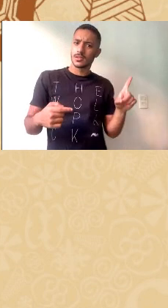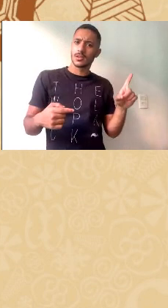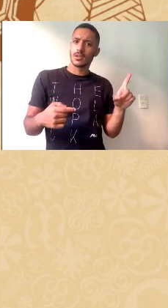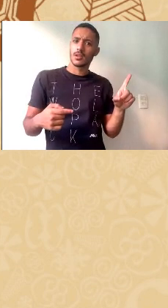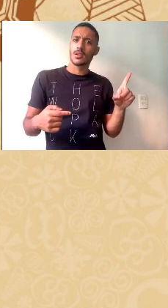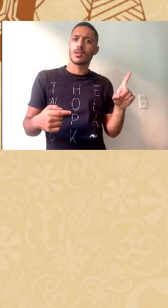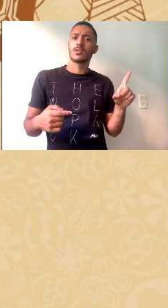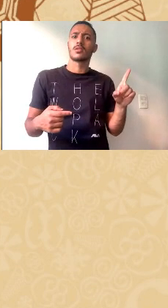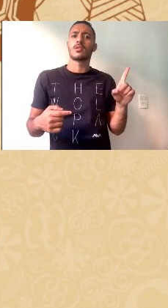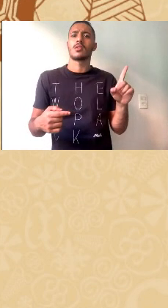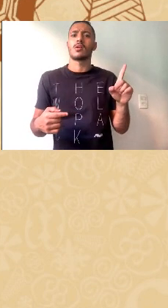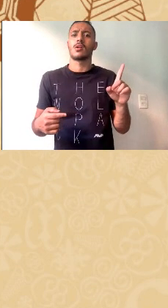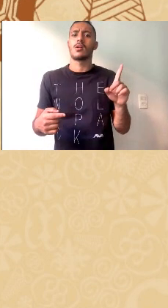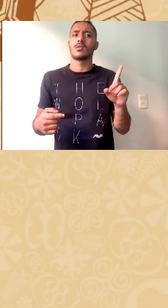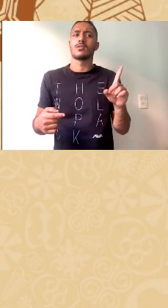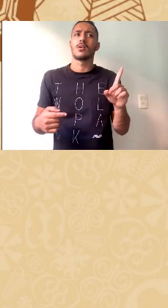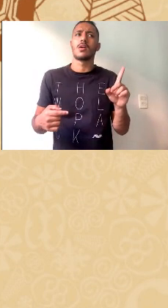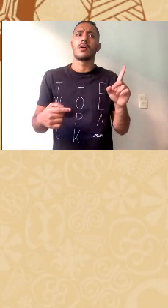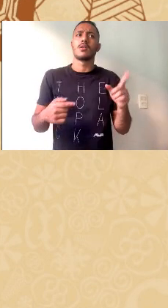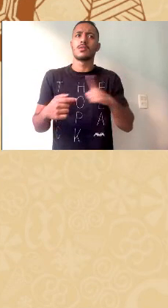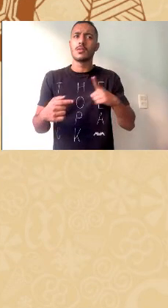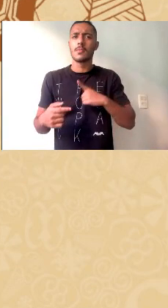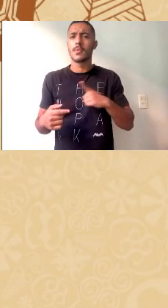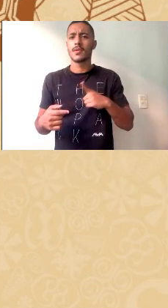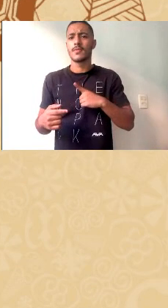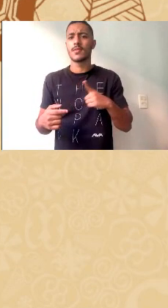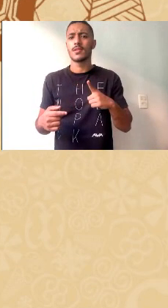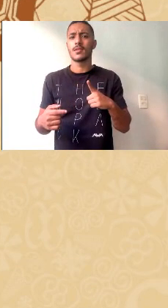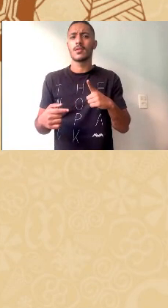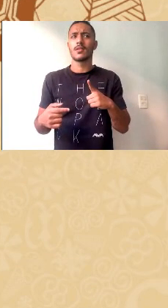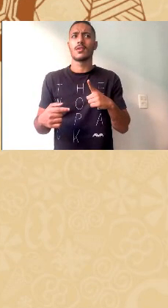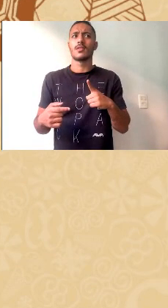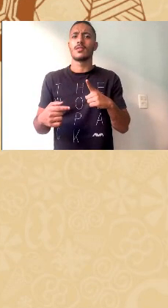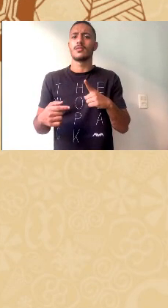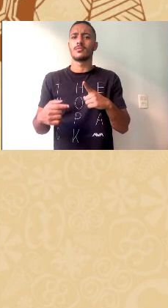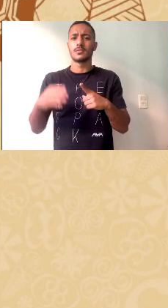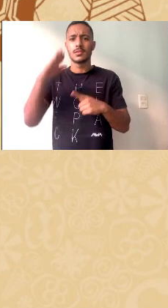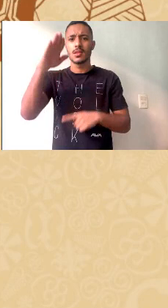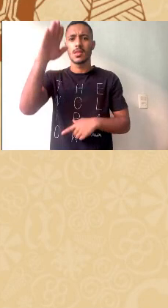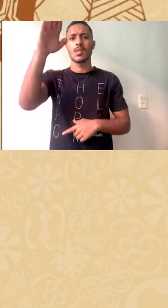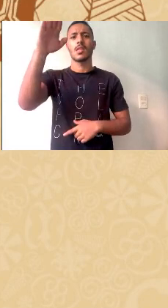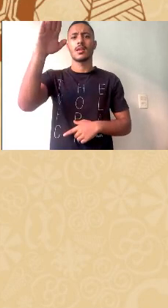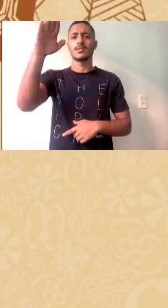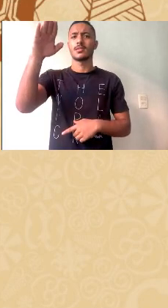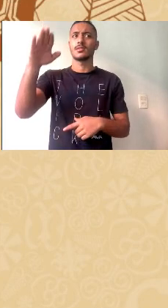algumas posições nazistas nessa época que estavam, né, vigentes,